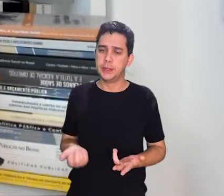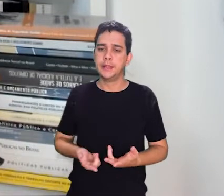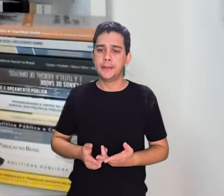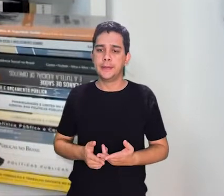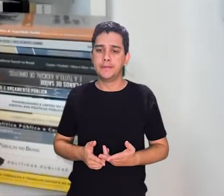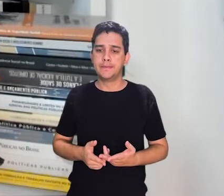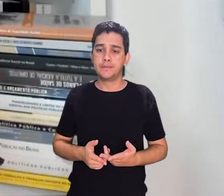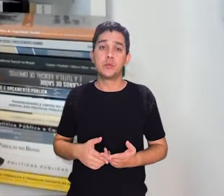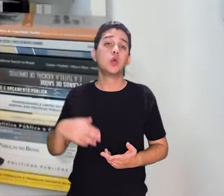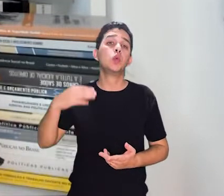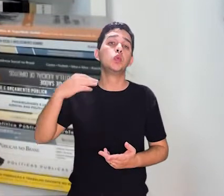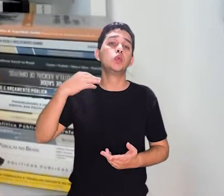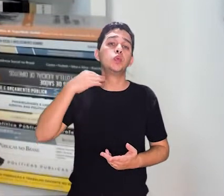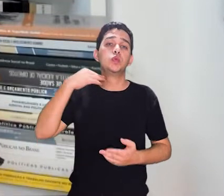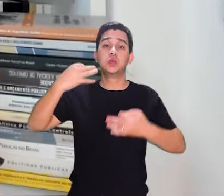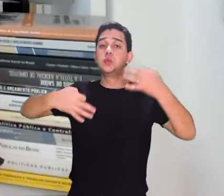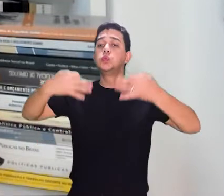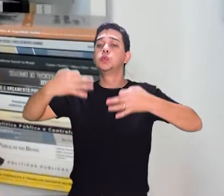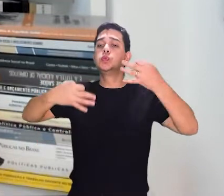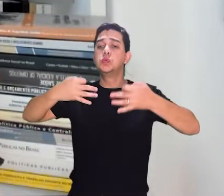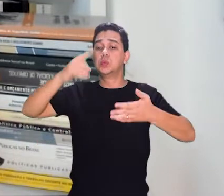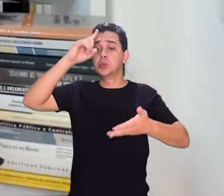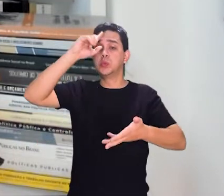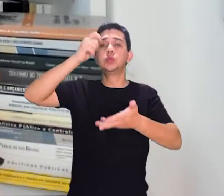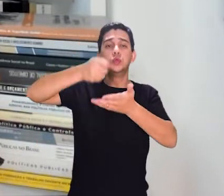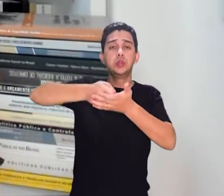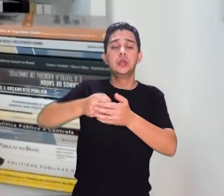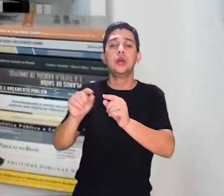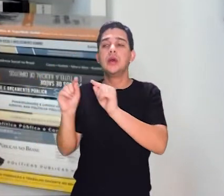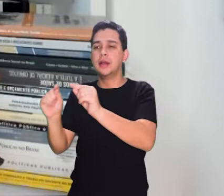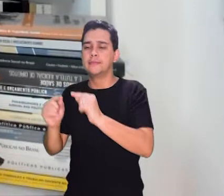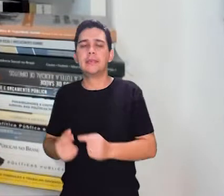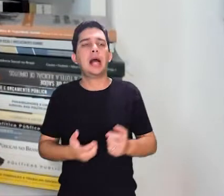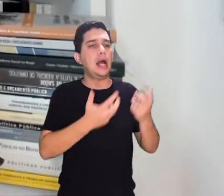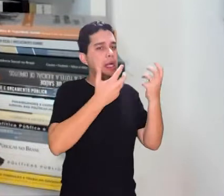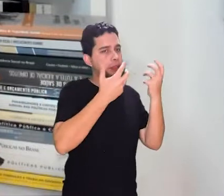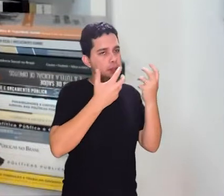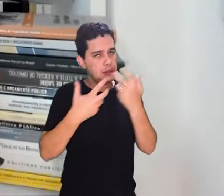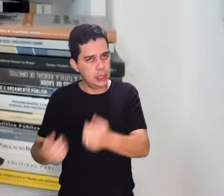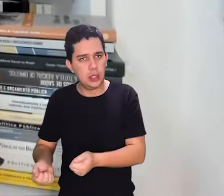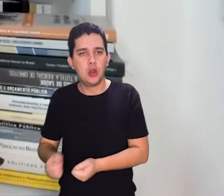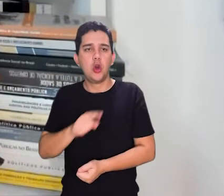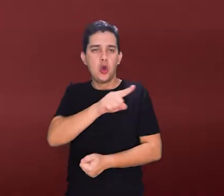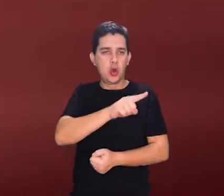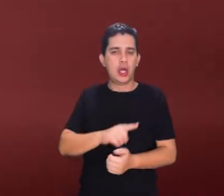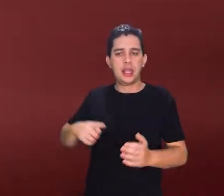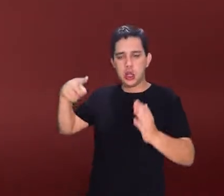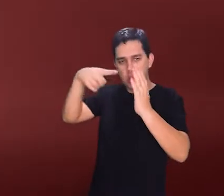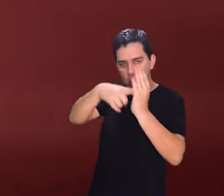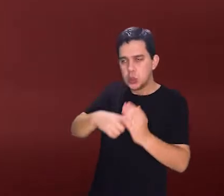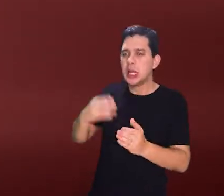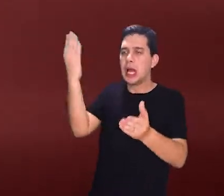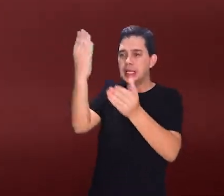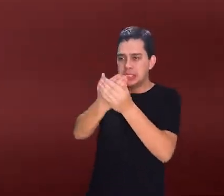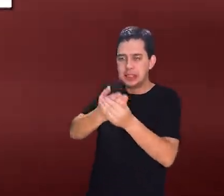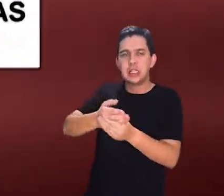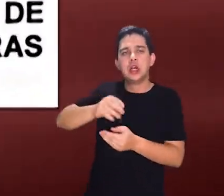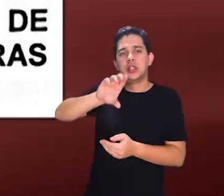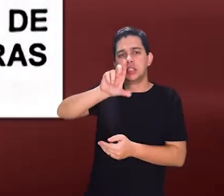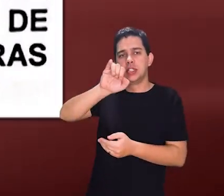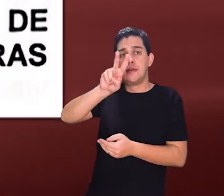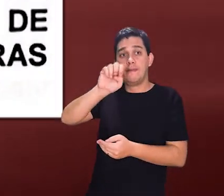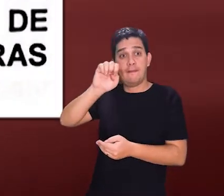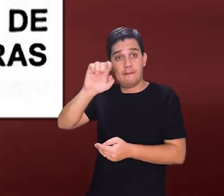Executivo do município de Rio Bonito achou por bem, decidiu acolher os termos, os argumentos do Ministério Público na ação civil pública e decretar